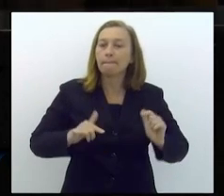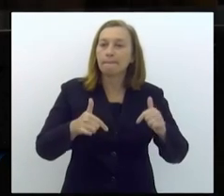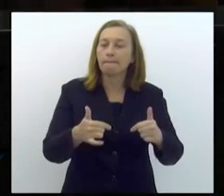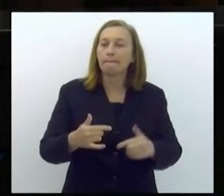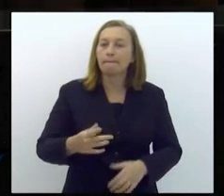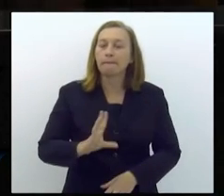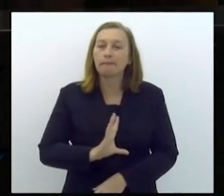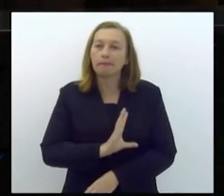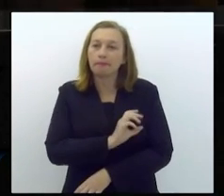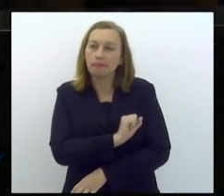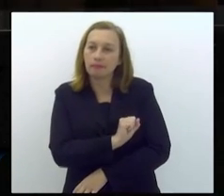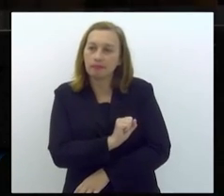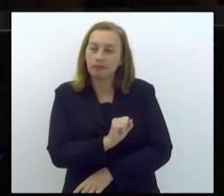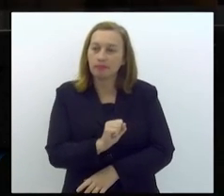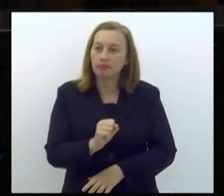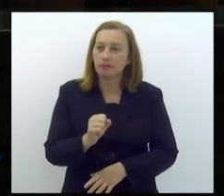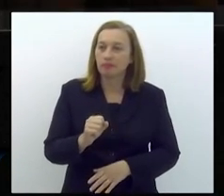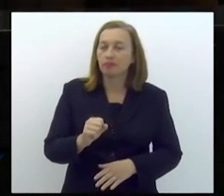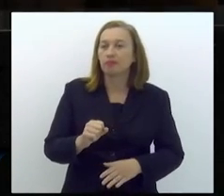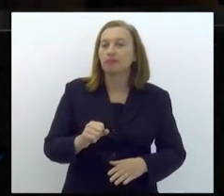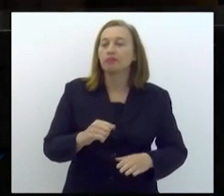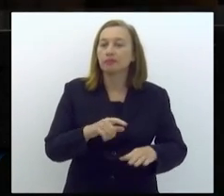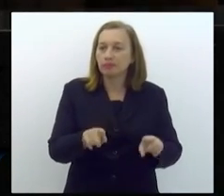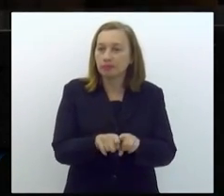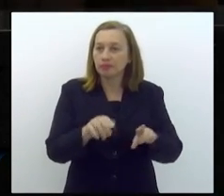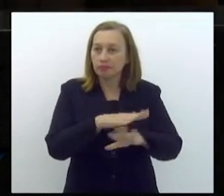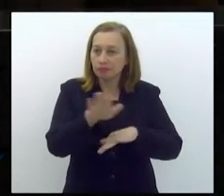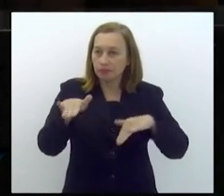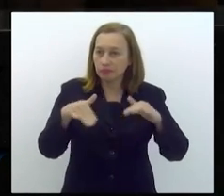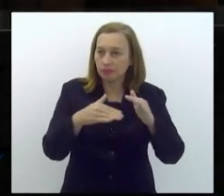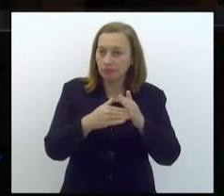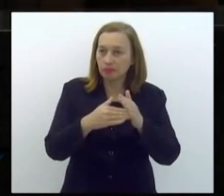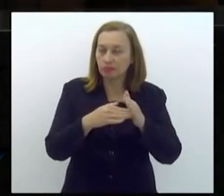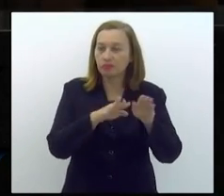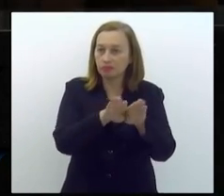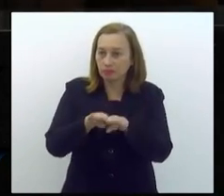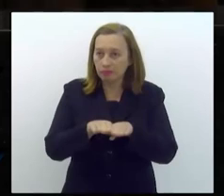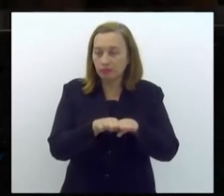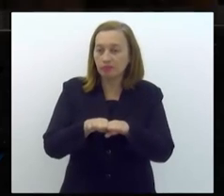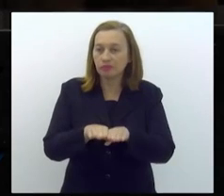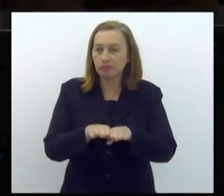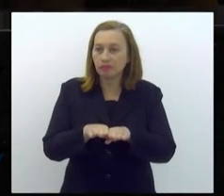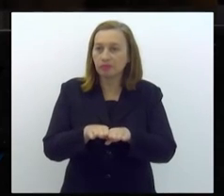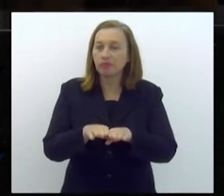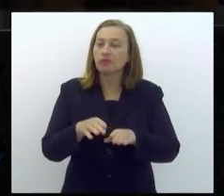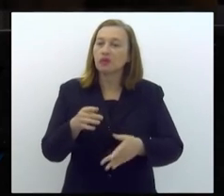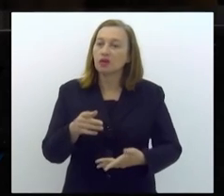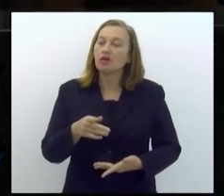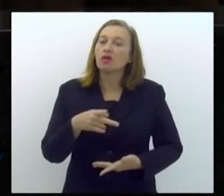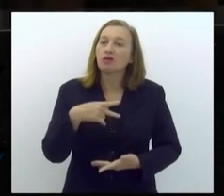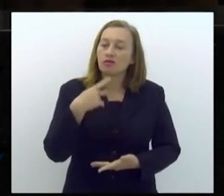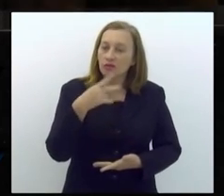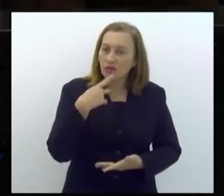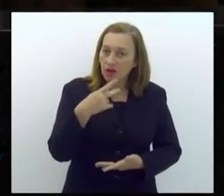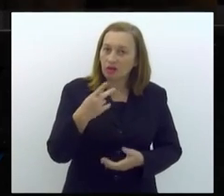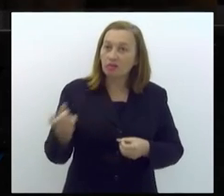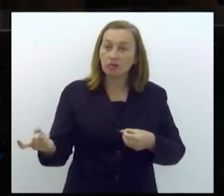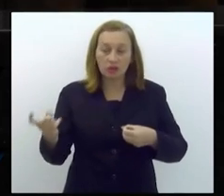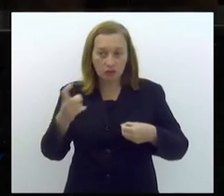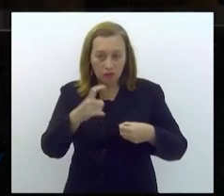amor ao próximo e por igualdade eu confirmo o meu retorno alumiar